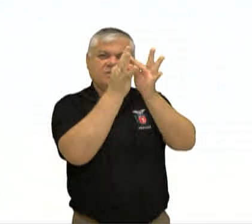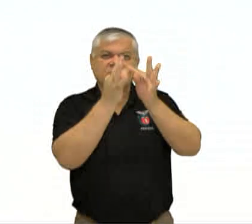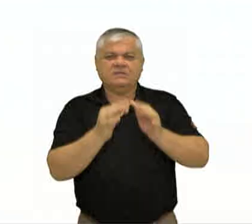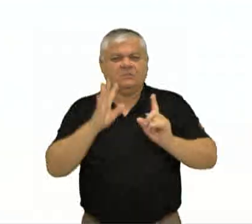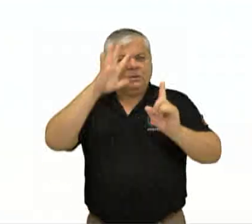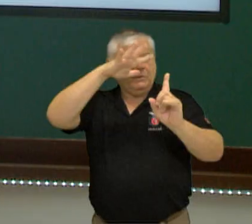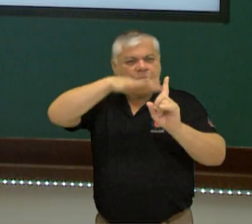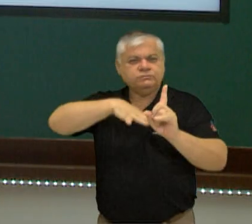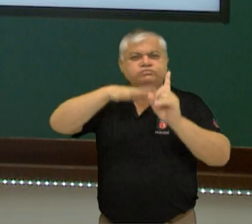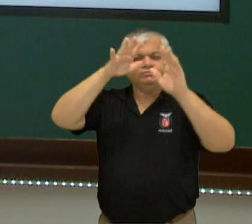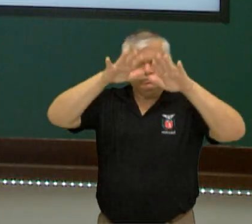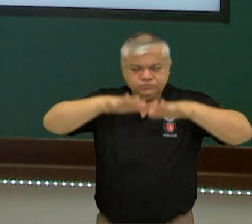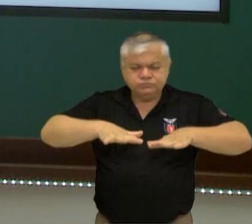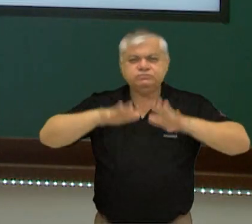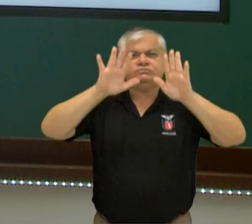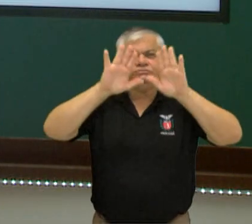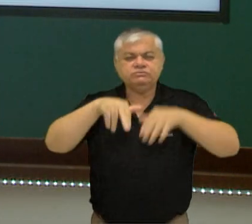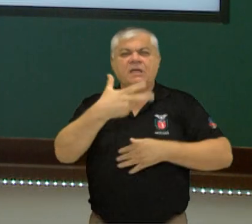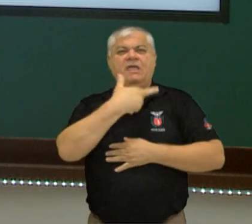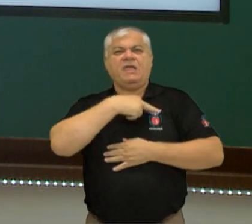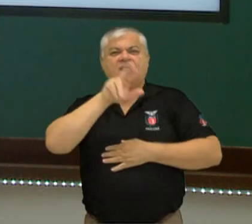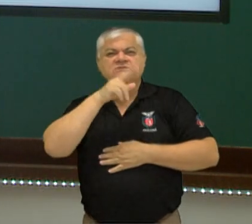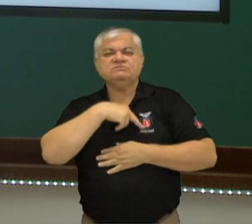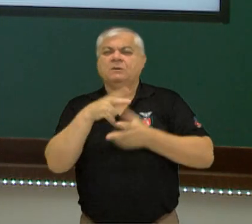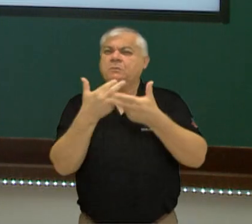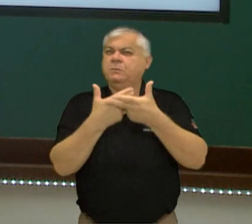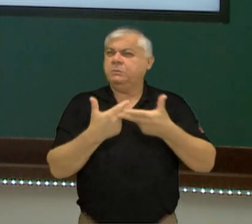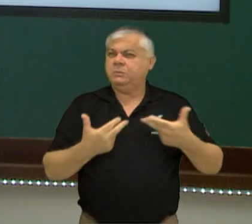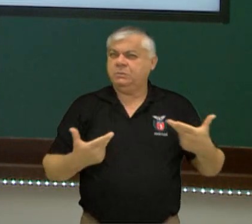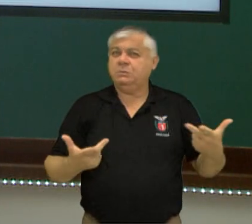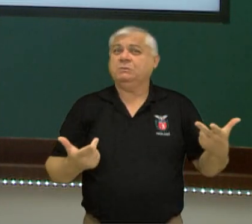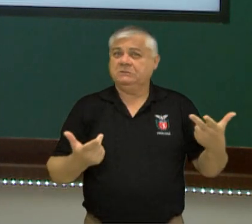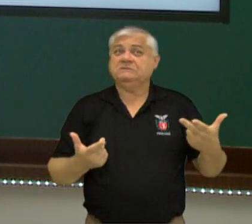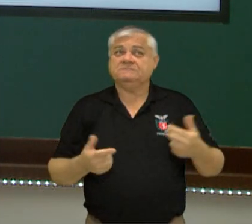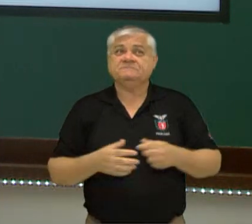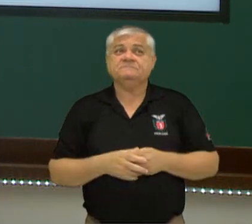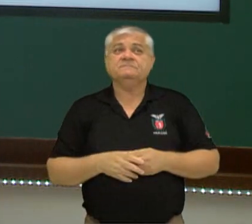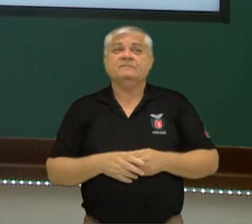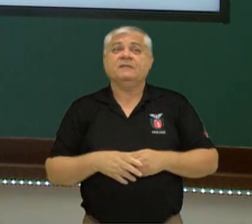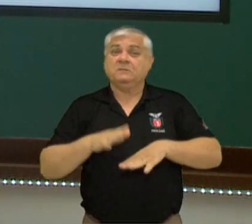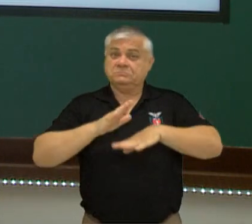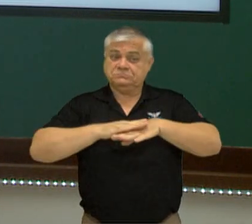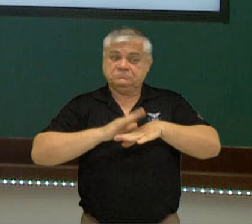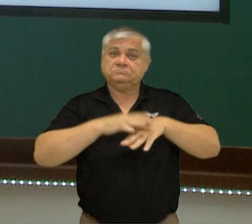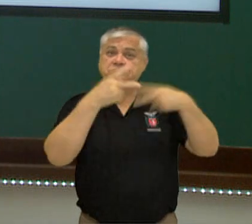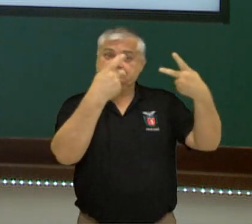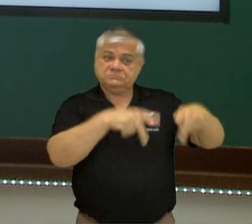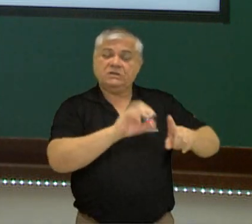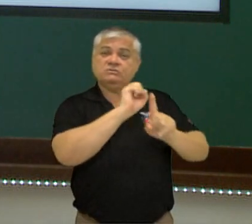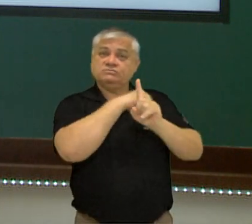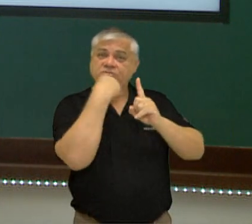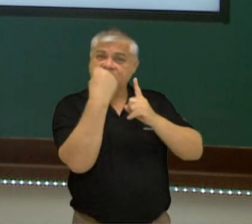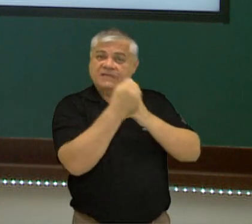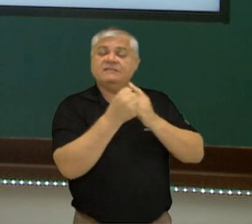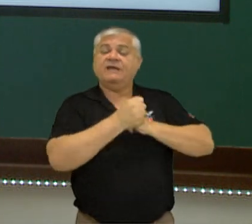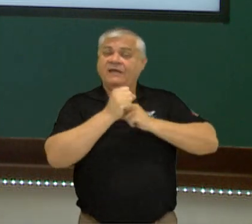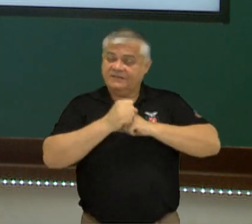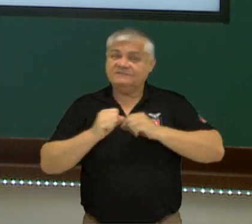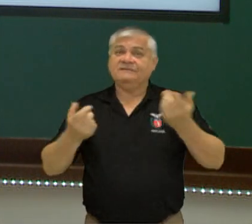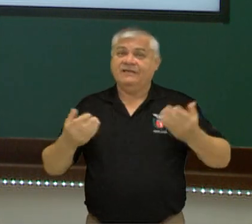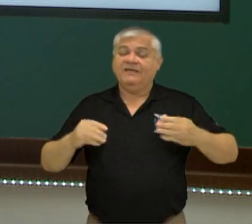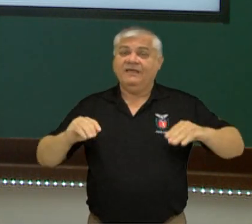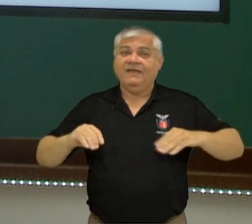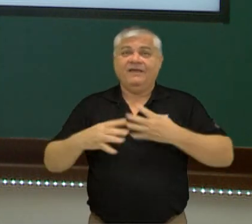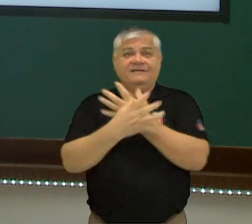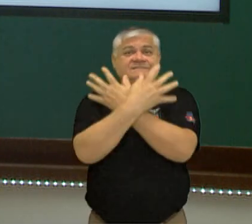rituais religiosos, para, né, a administração desse império, que foi a sociedade asteca. Então, esse conhecimento que